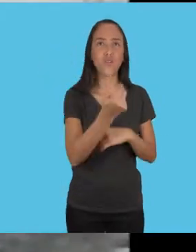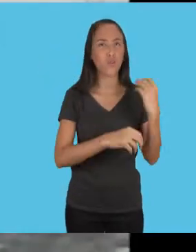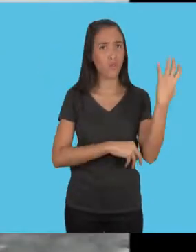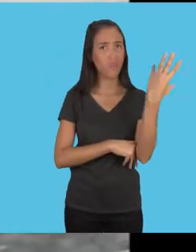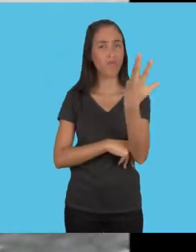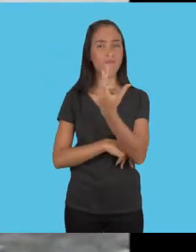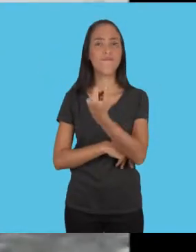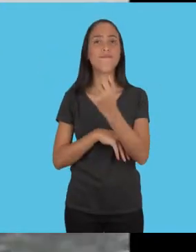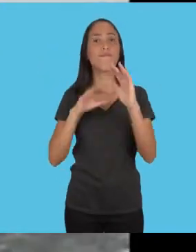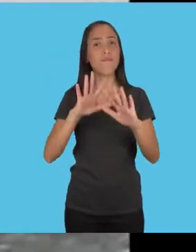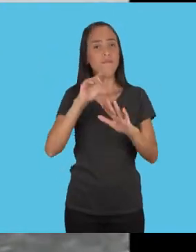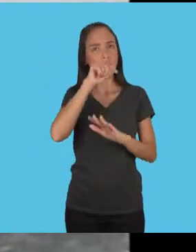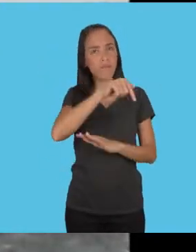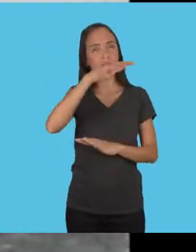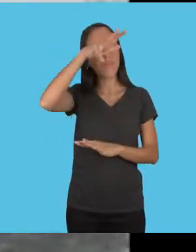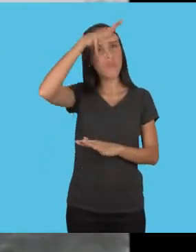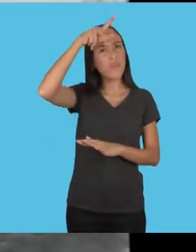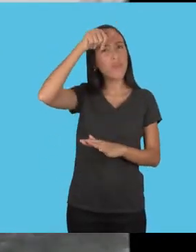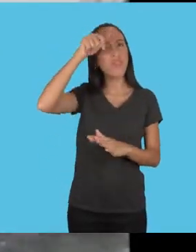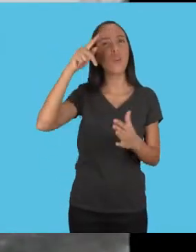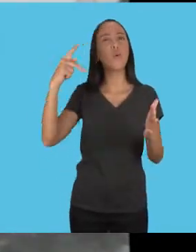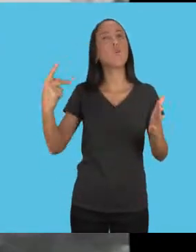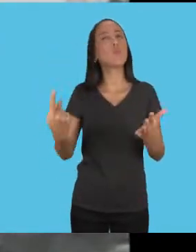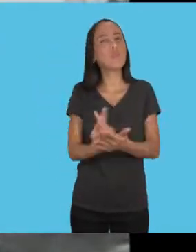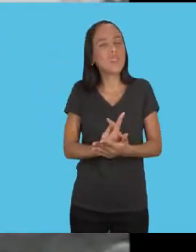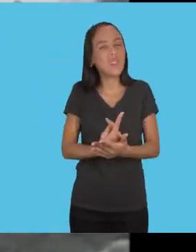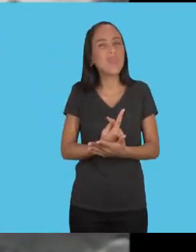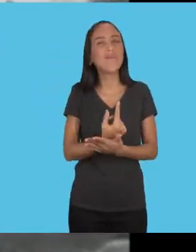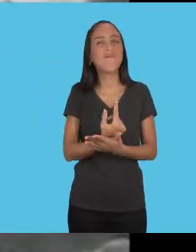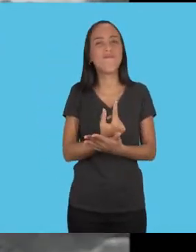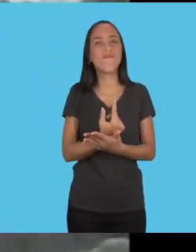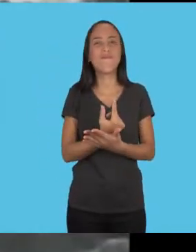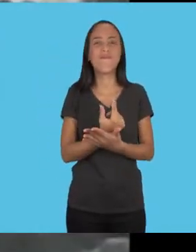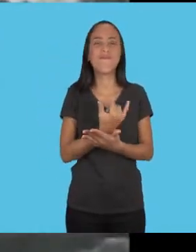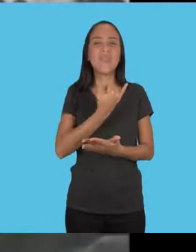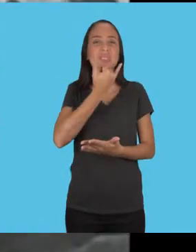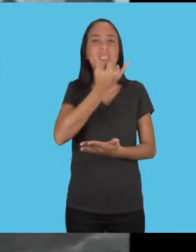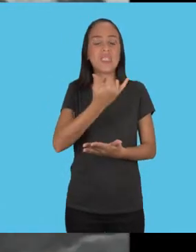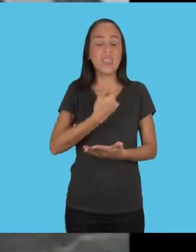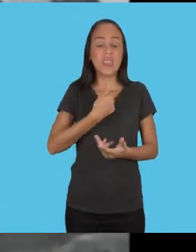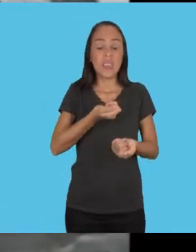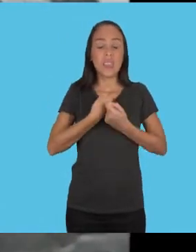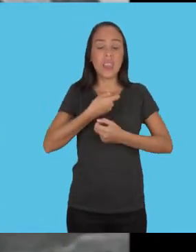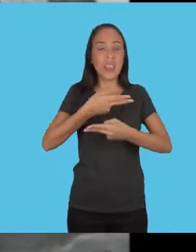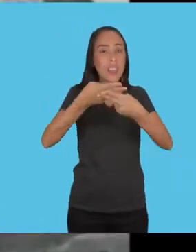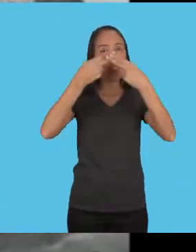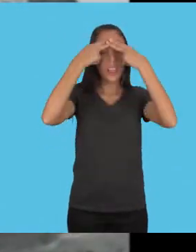houve até um acidente que me traumatizou muito.